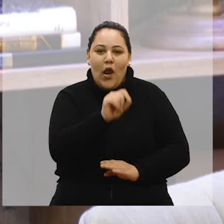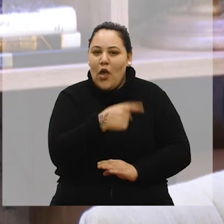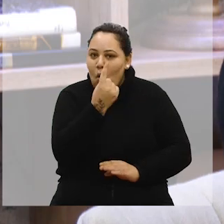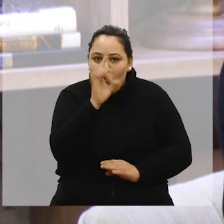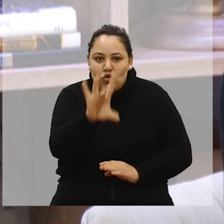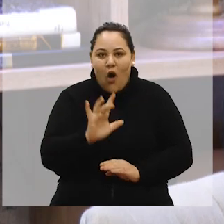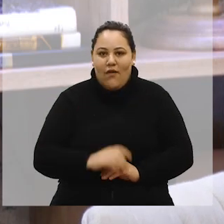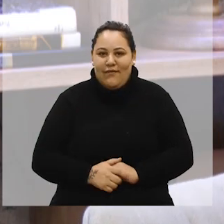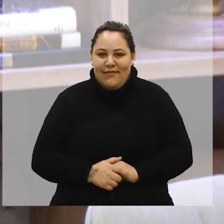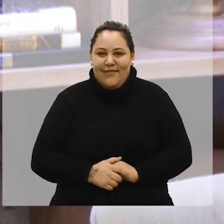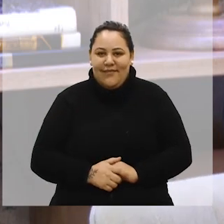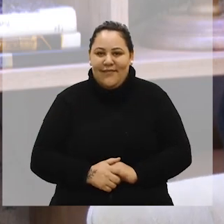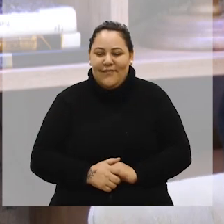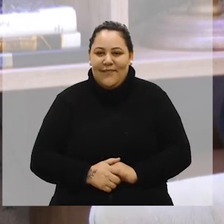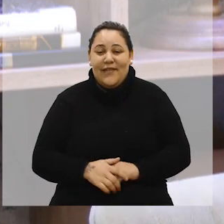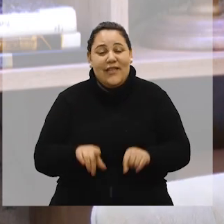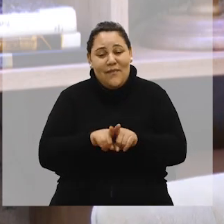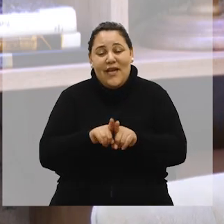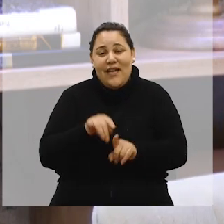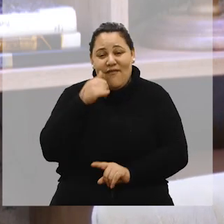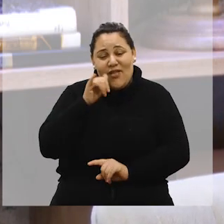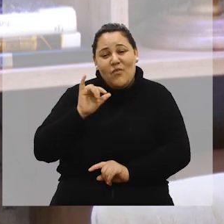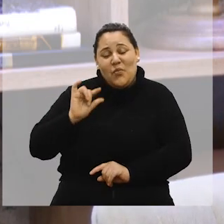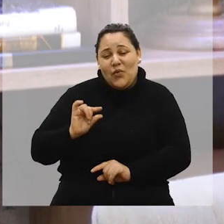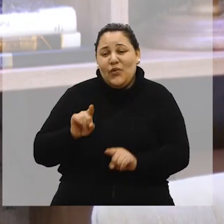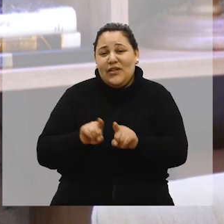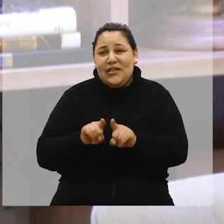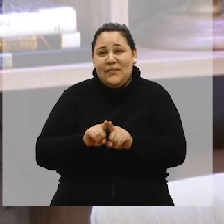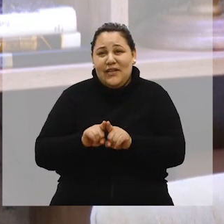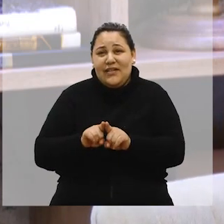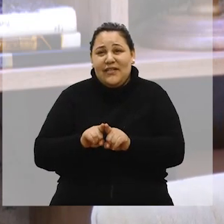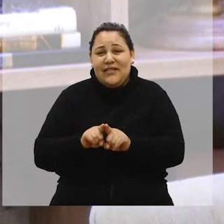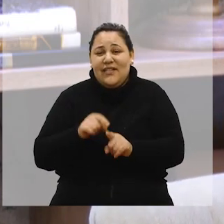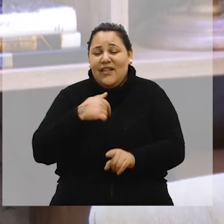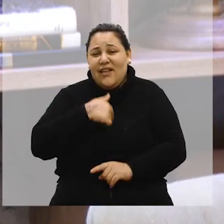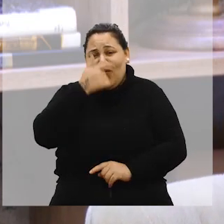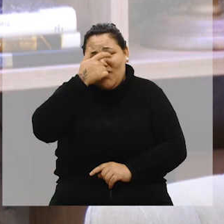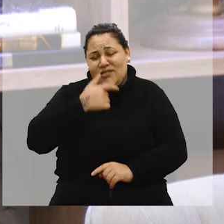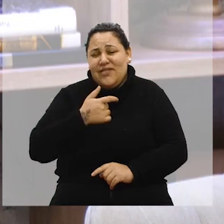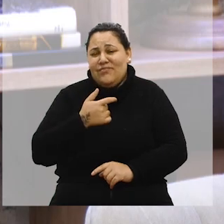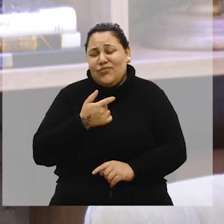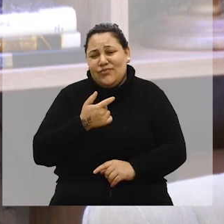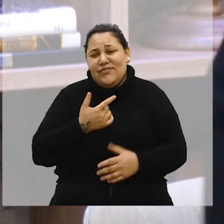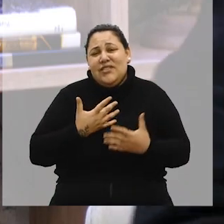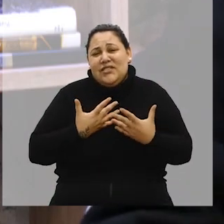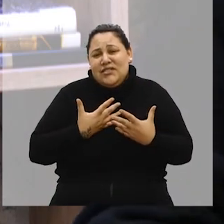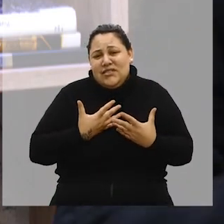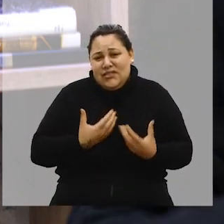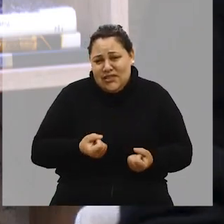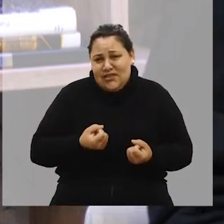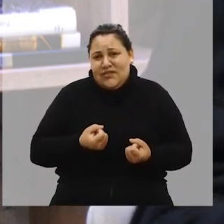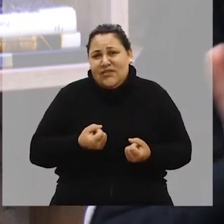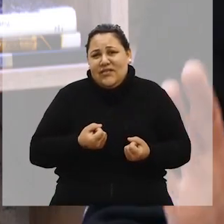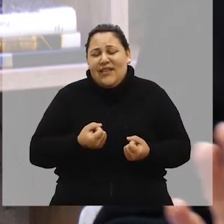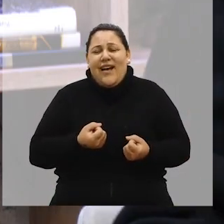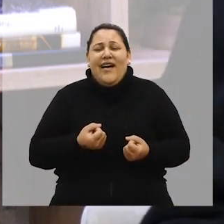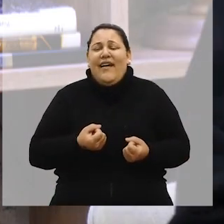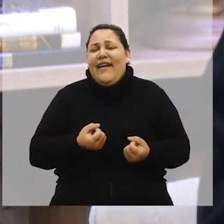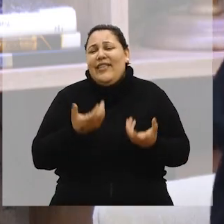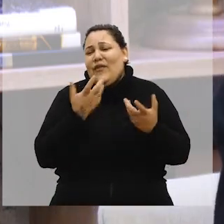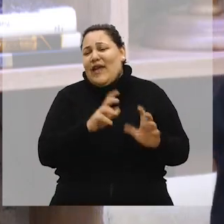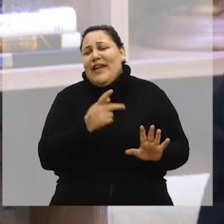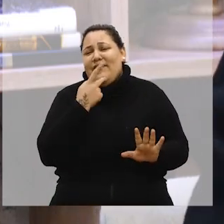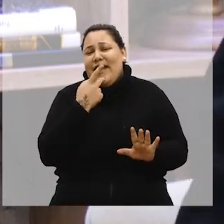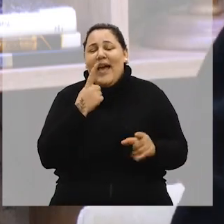né? Acho que isso também acaba evitando um pouco e trazendo um pouco de fadiga para essa discussão política, né? Ninguém quer falar porque, não, já vou